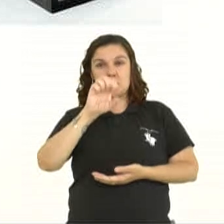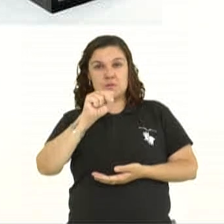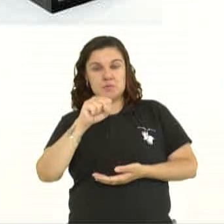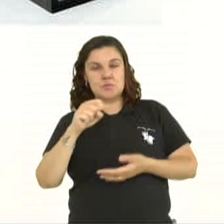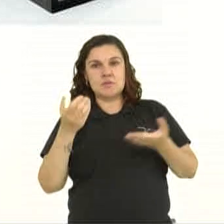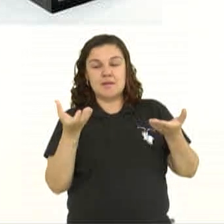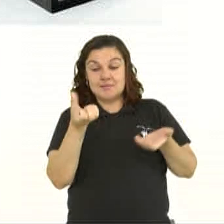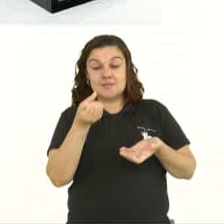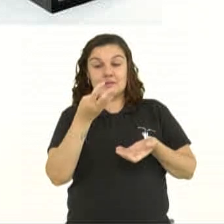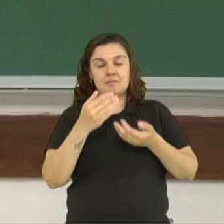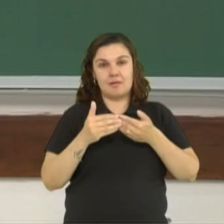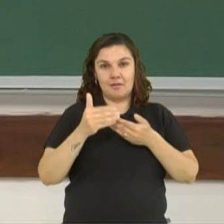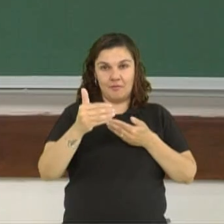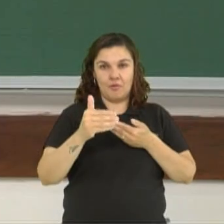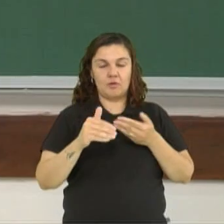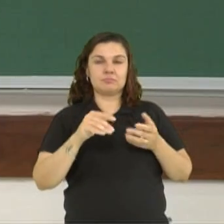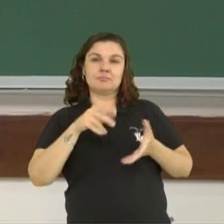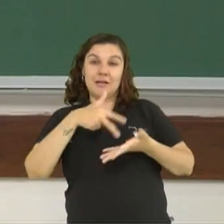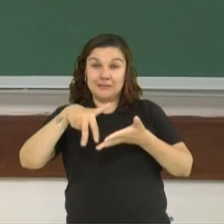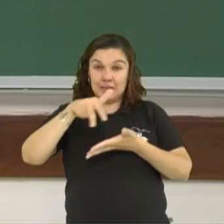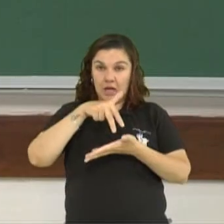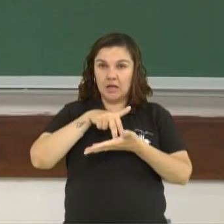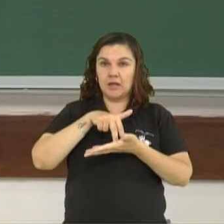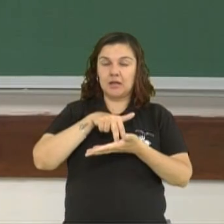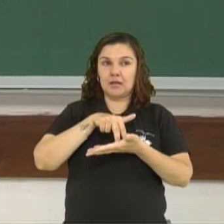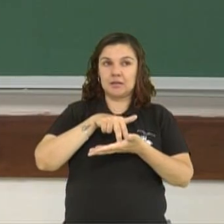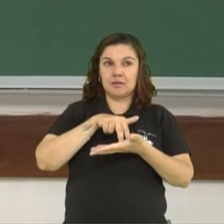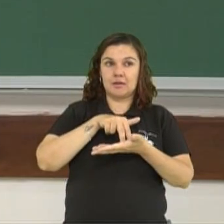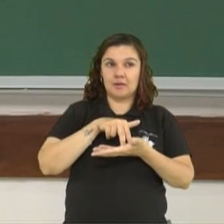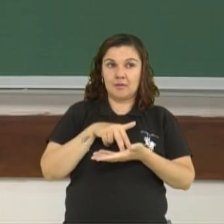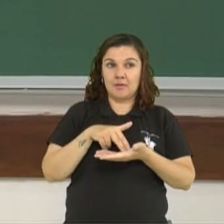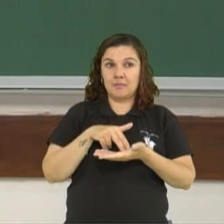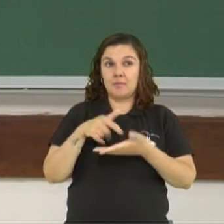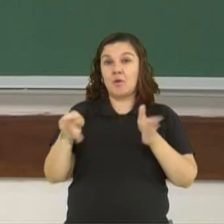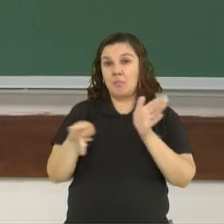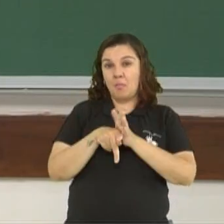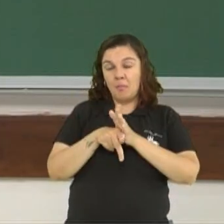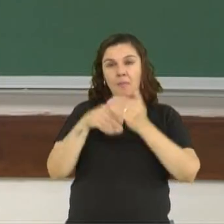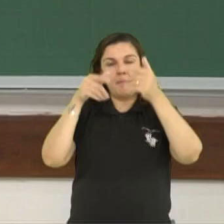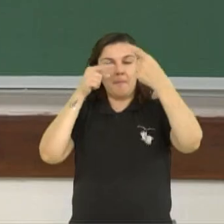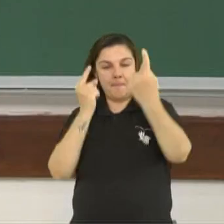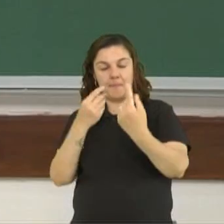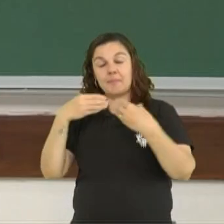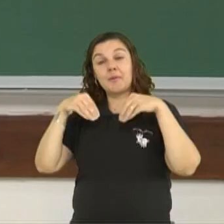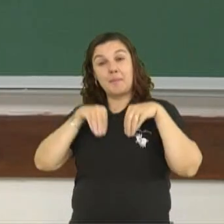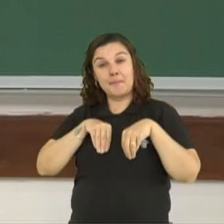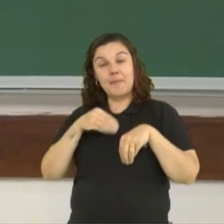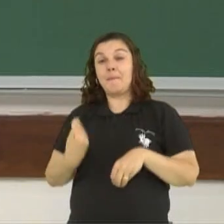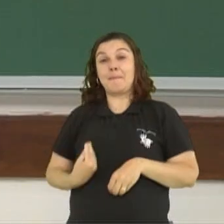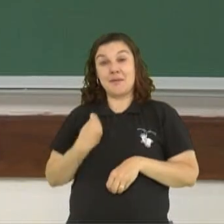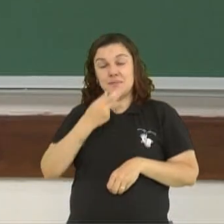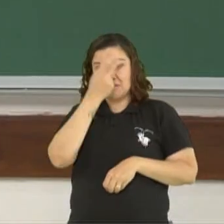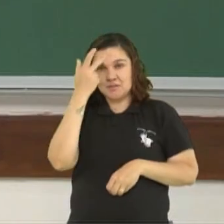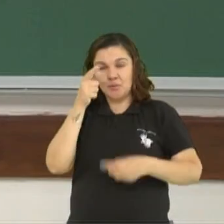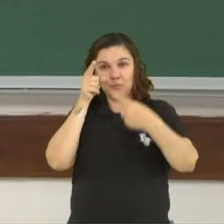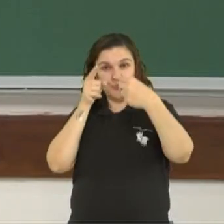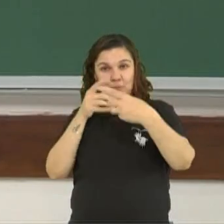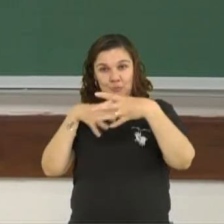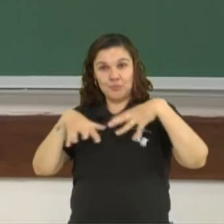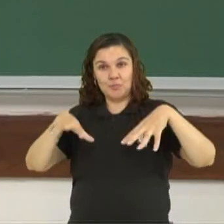de 63 em diante, que é a performance, o happening, que é a performance com a participação do público, e mais a instalação, que é aquela